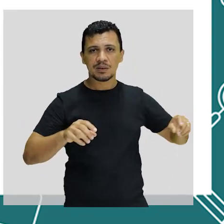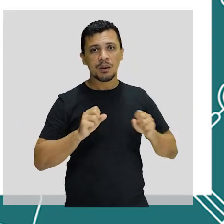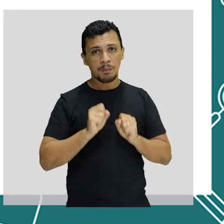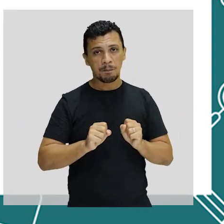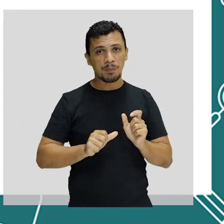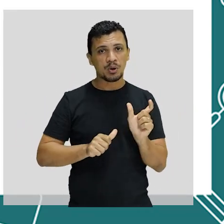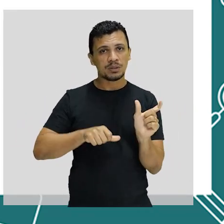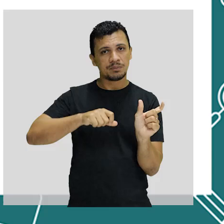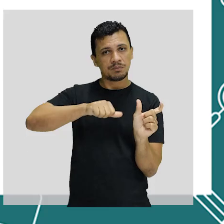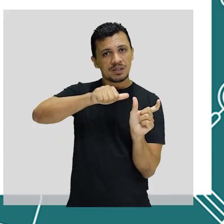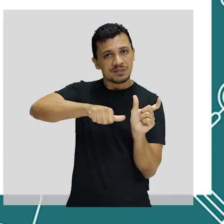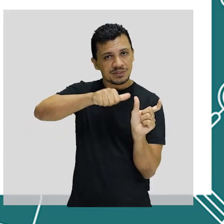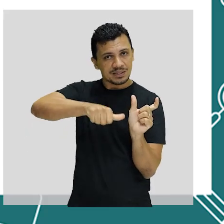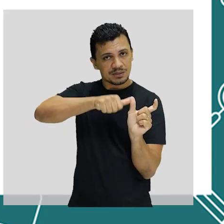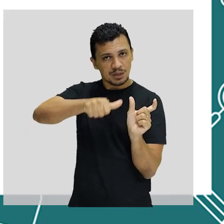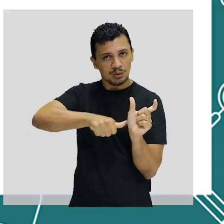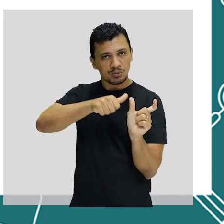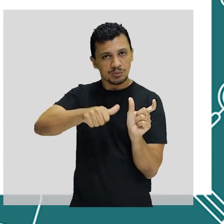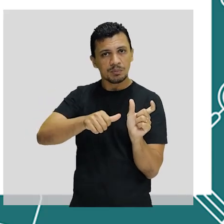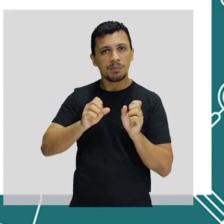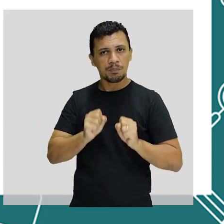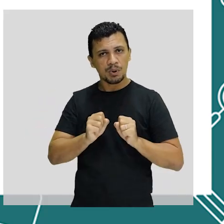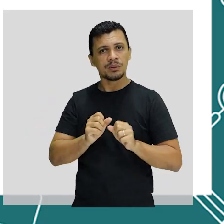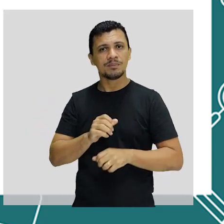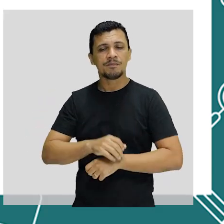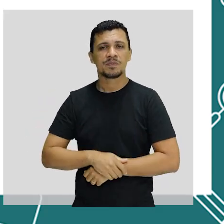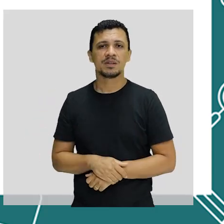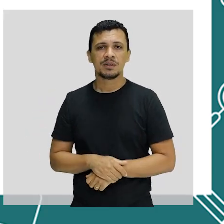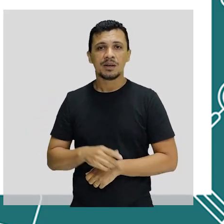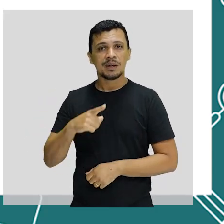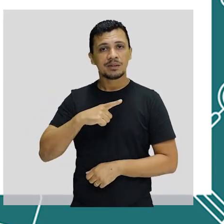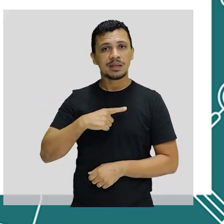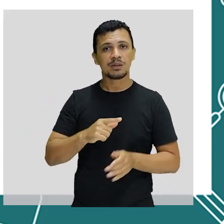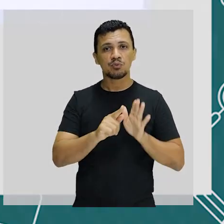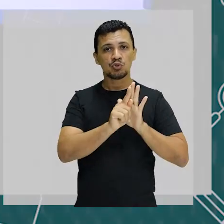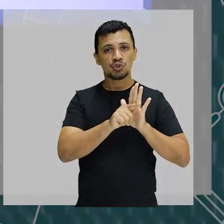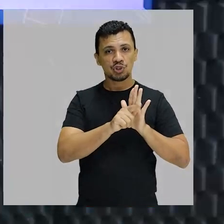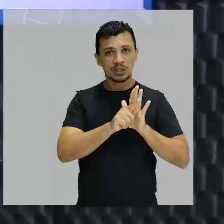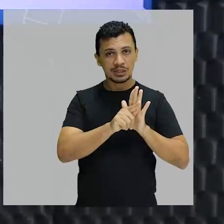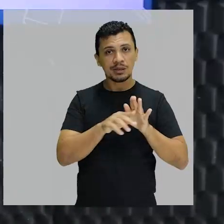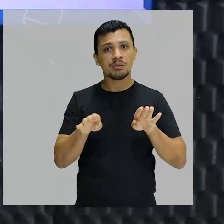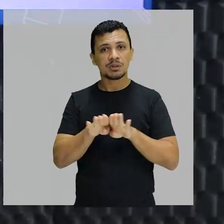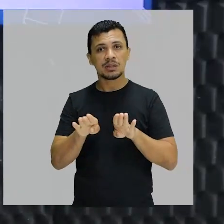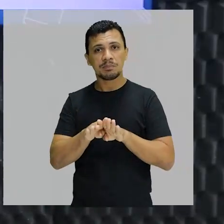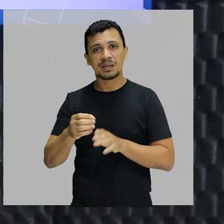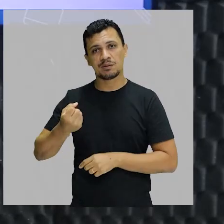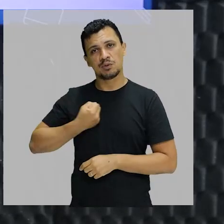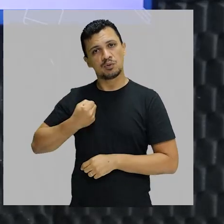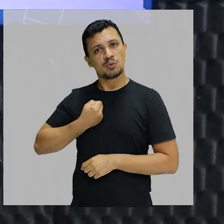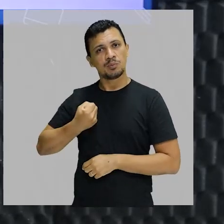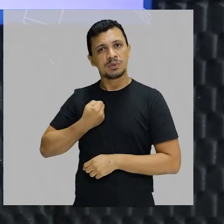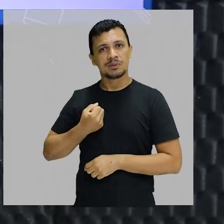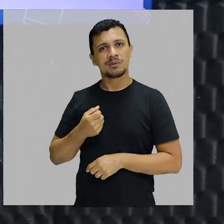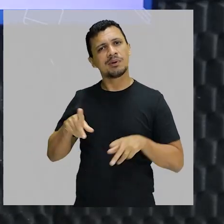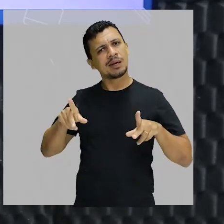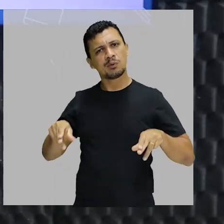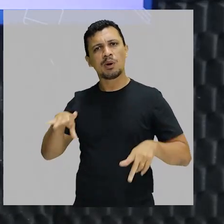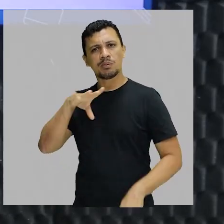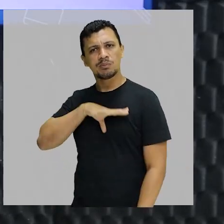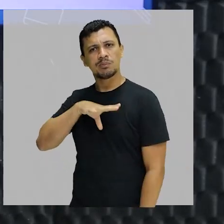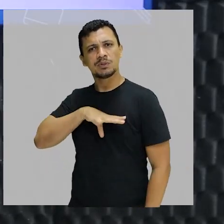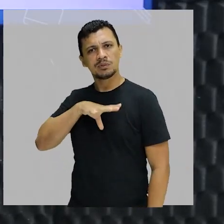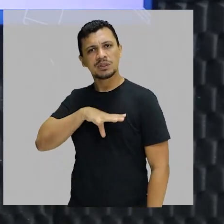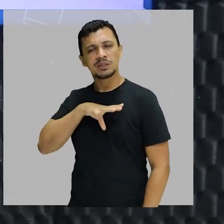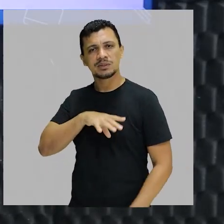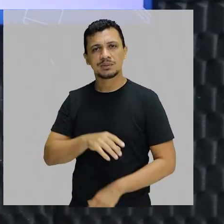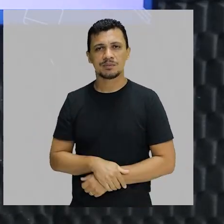e ter suas formas alteradas. Então, aqui eu tenho gênero e número dos substantivos, como tenho em português, tá? Então, eu